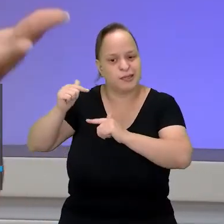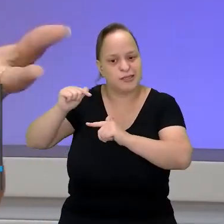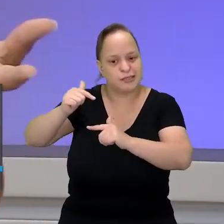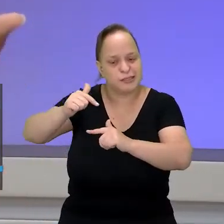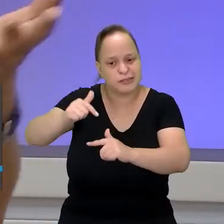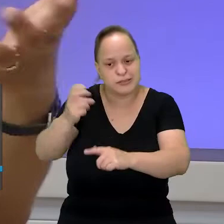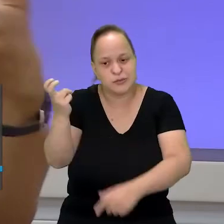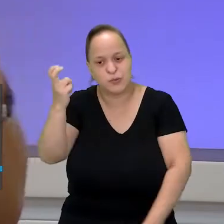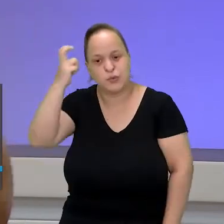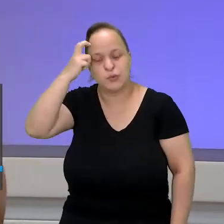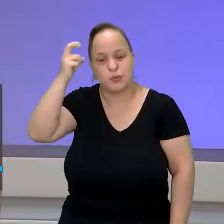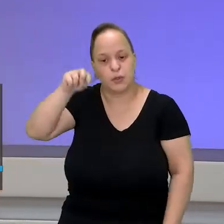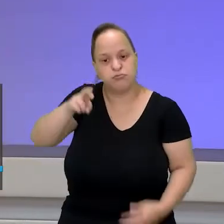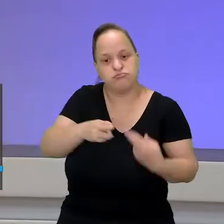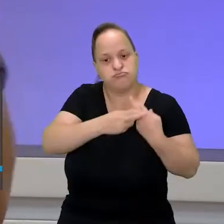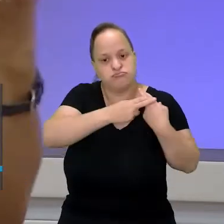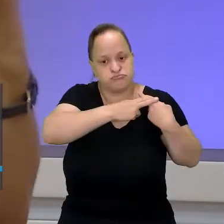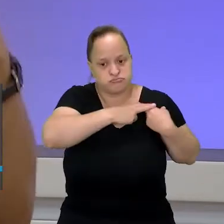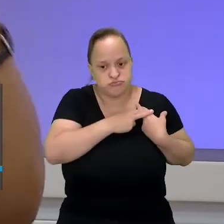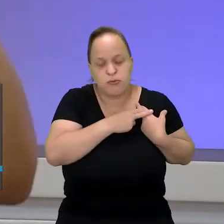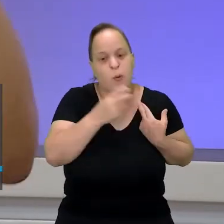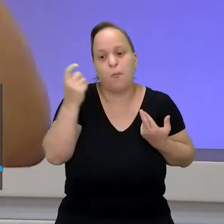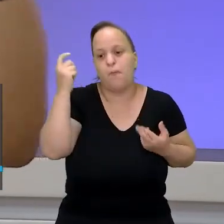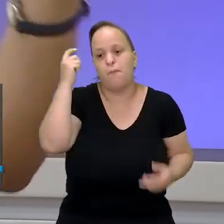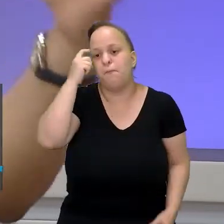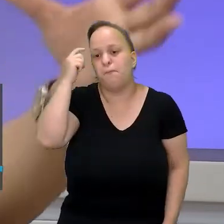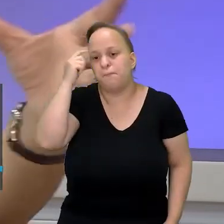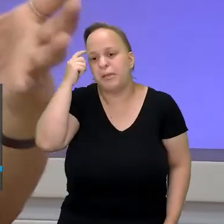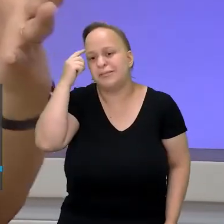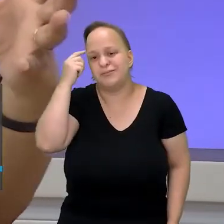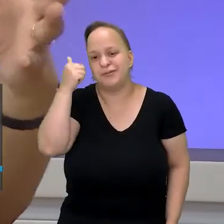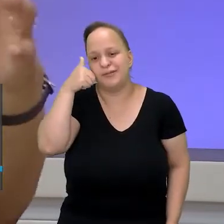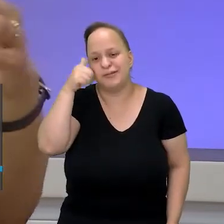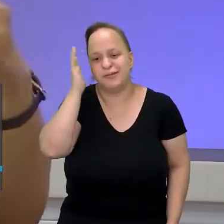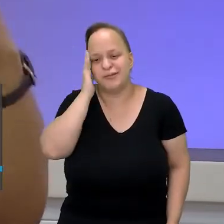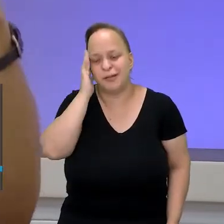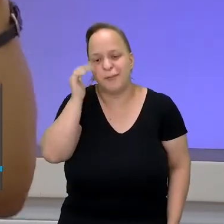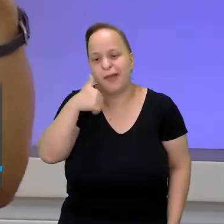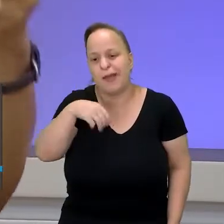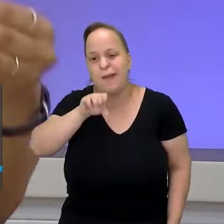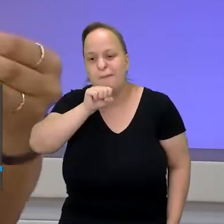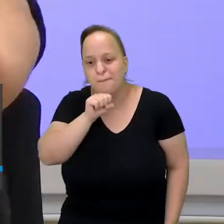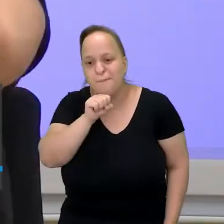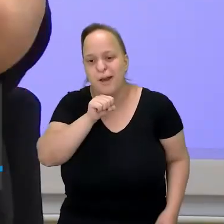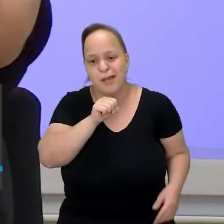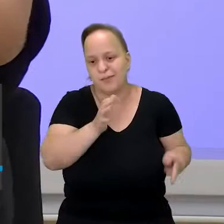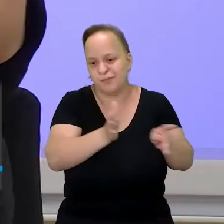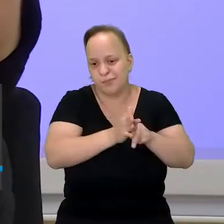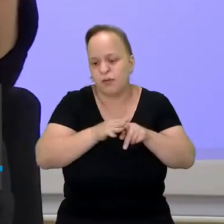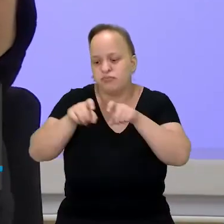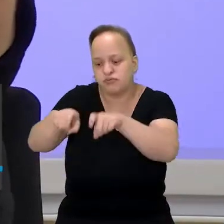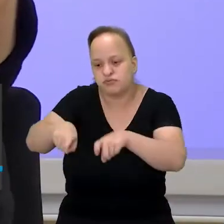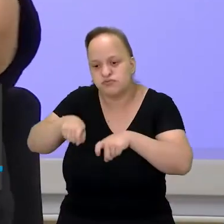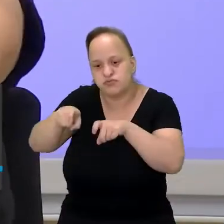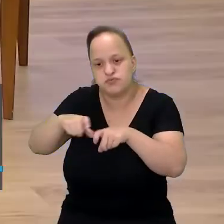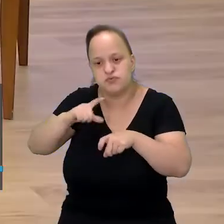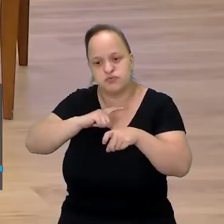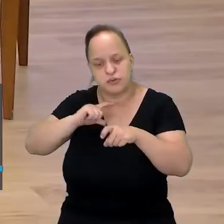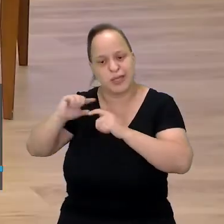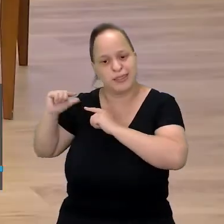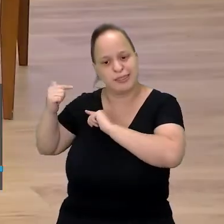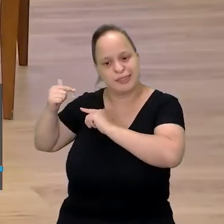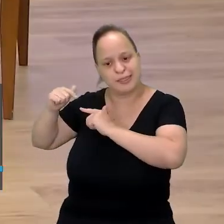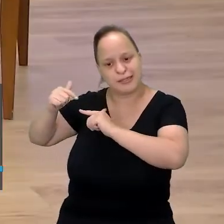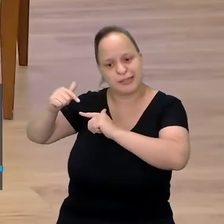respeito que você tem aí com a ideia aí da mãe terra, se a gente for pensar. Existem até rituais de cultivo, assim, tipo...